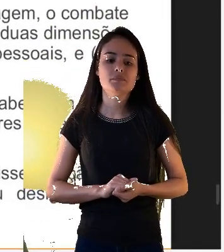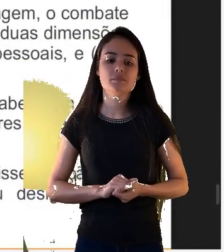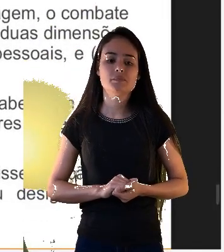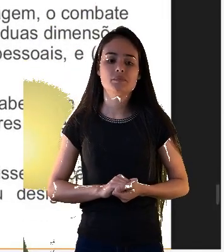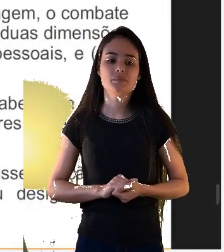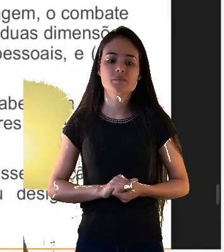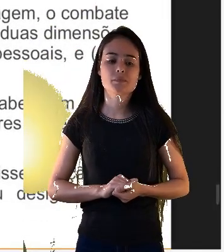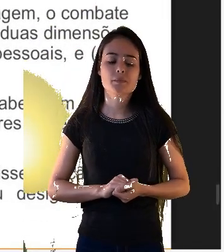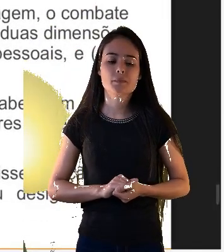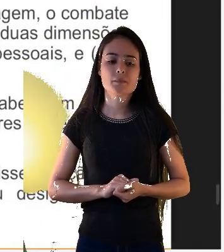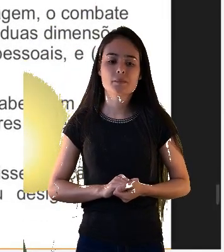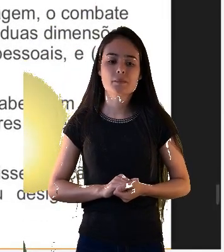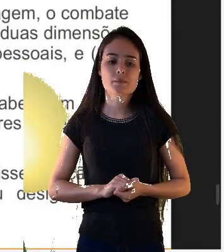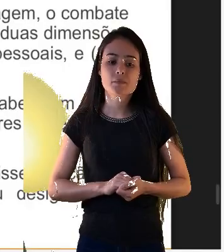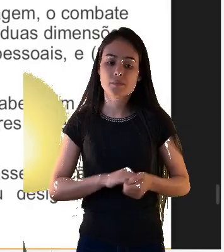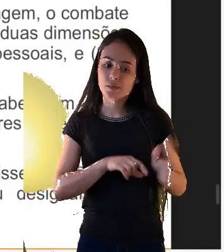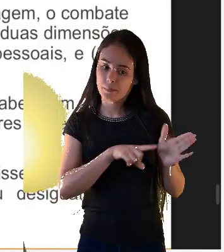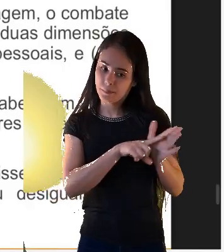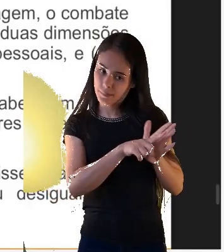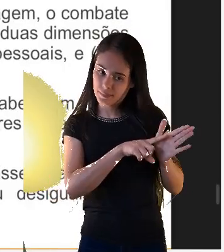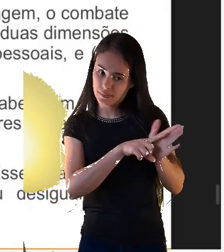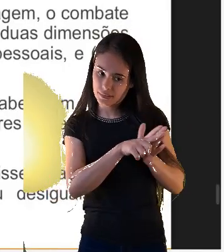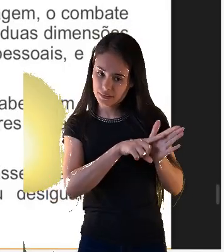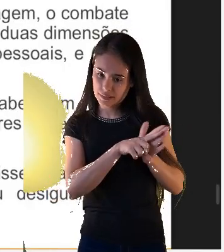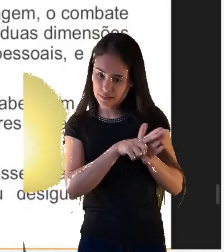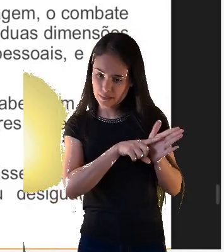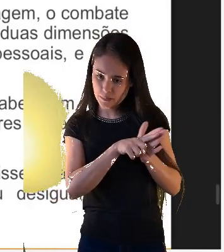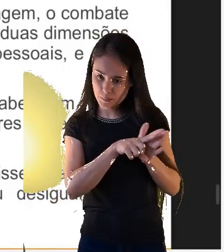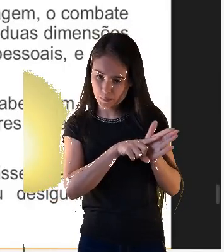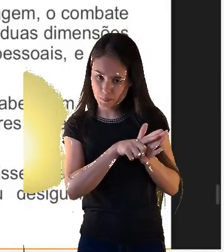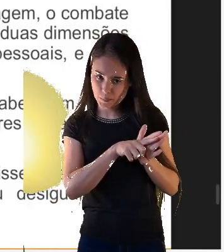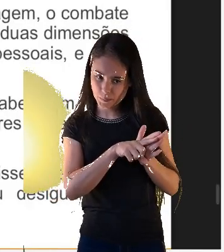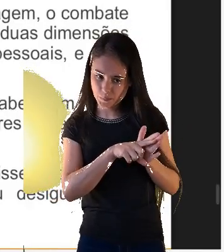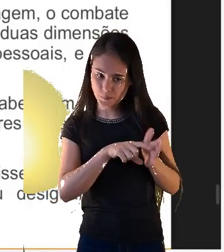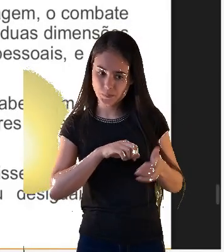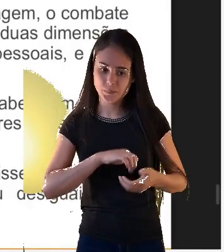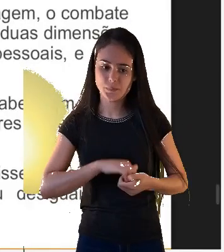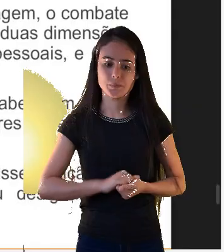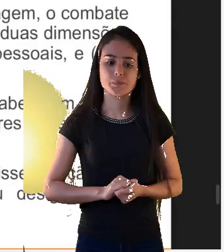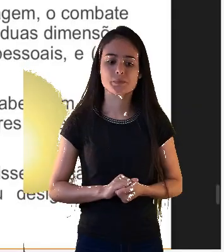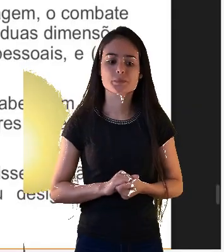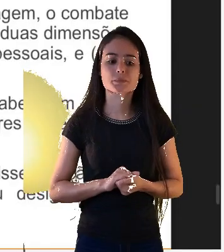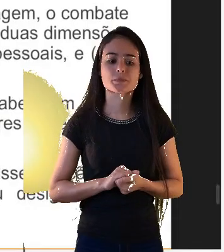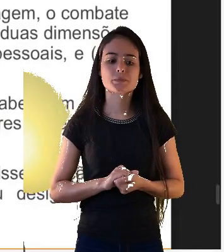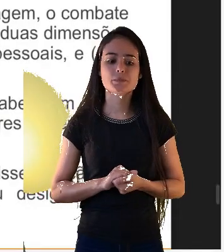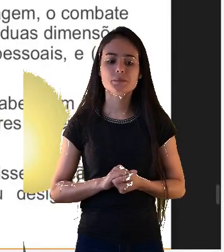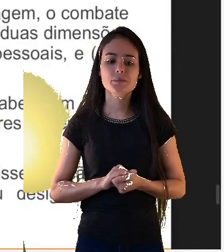E aí também nesse documento, como uma política, né,